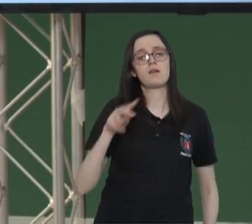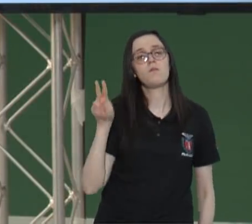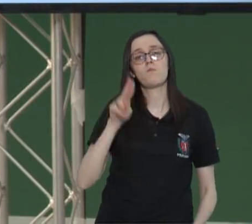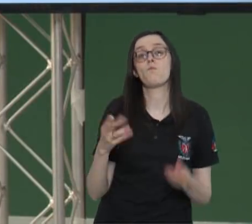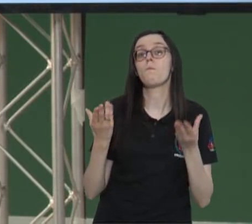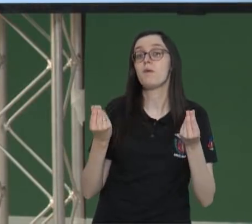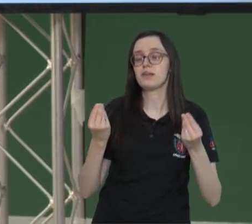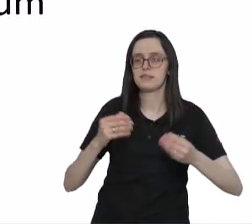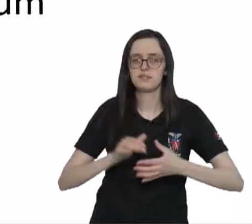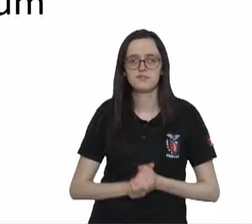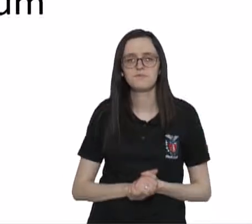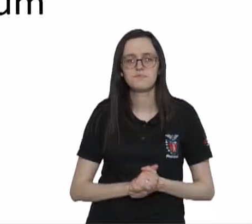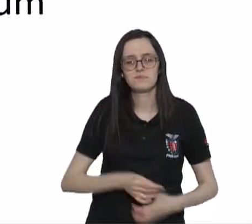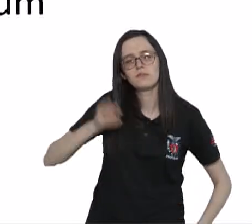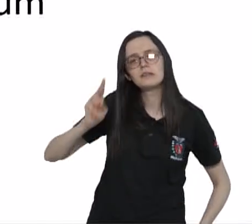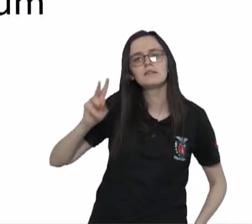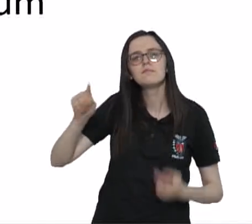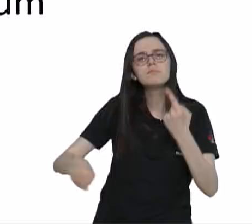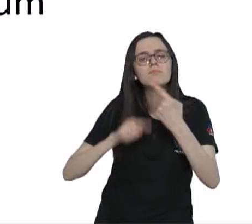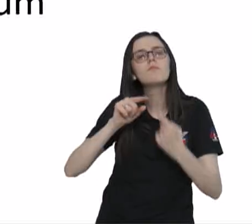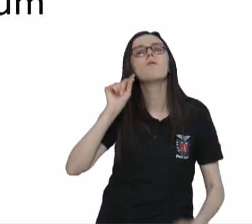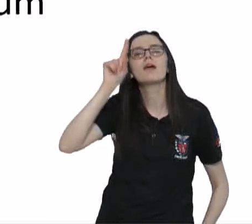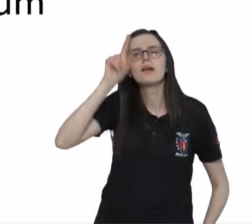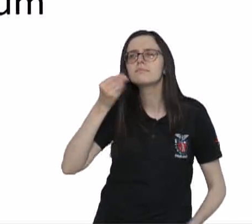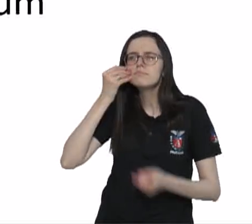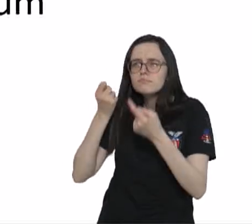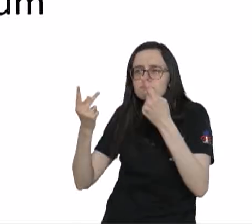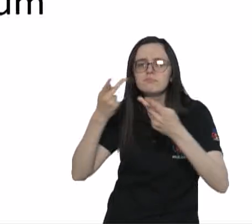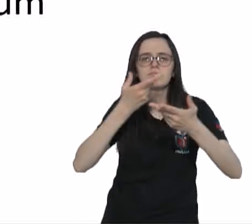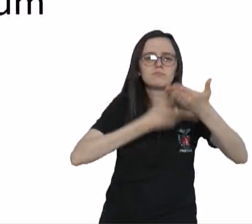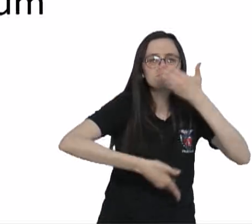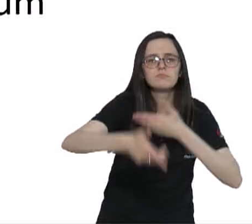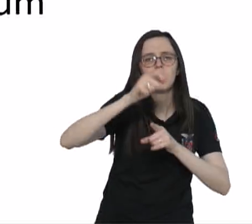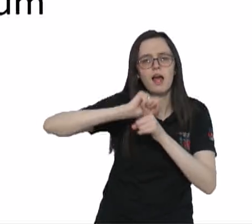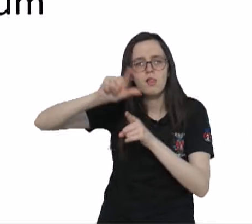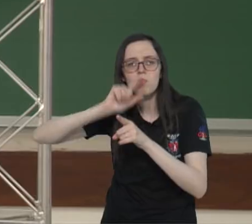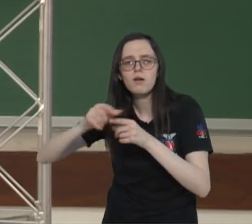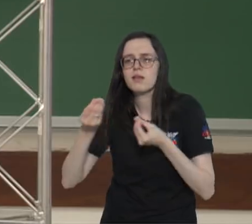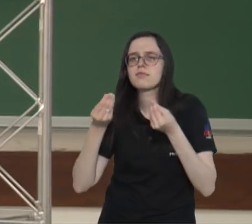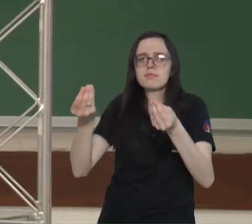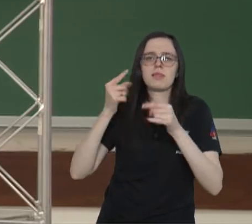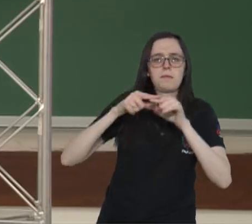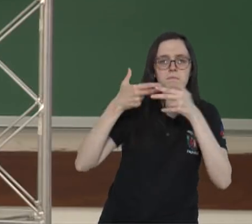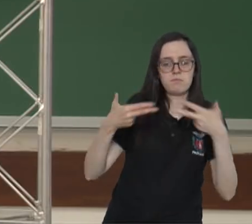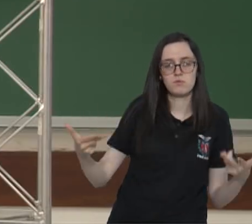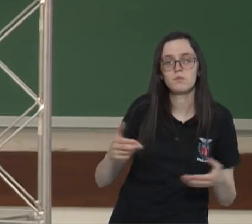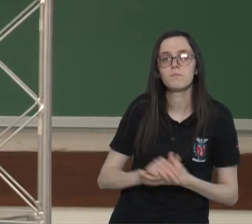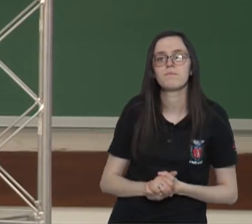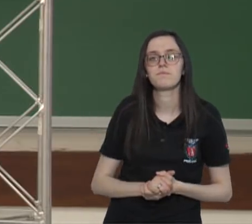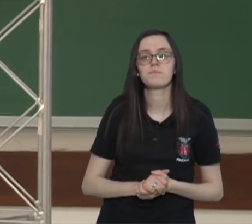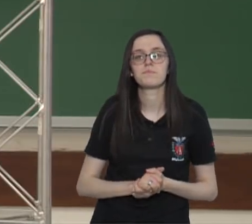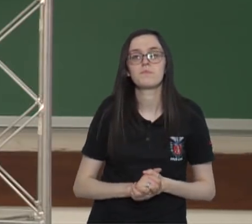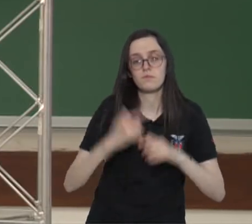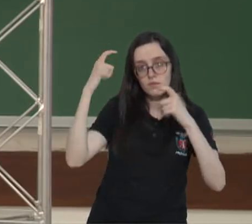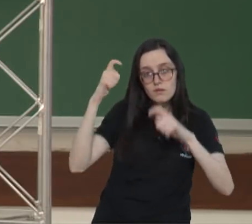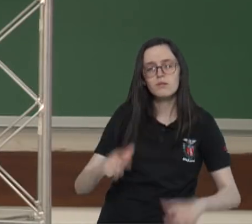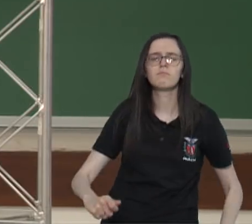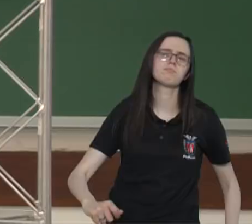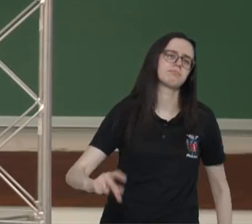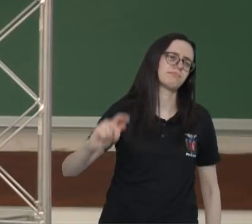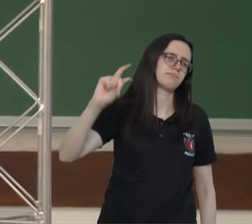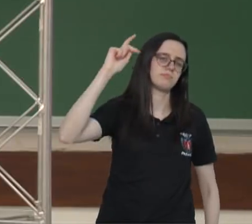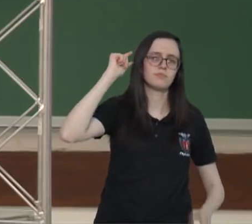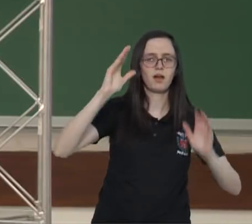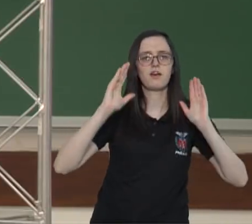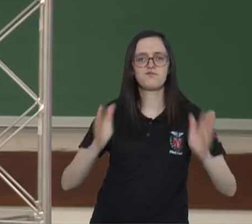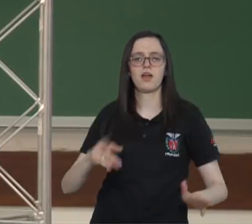usados, sempre com o objetivo disso, de vender, de alugar, de trocar, oferecer um produto. Então, os classificados existem há muito tempo, né?